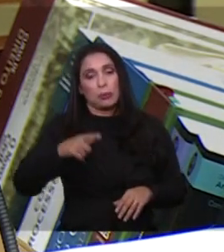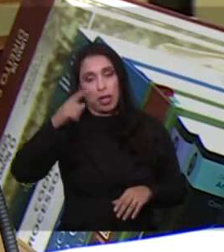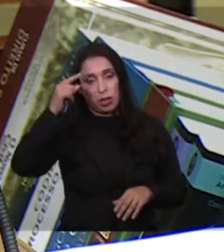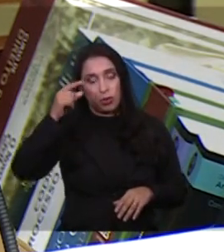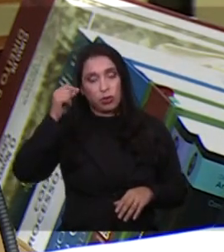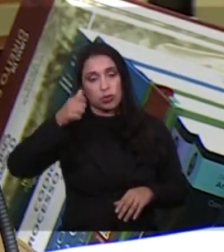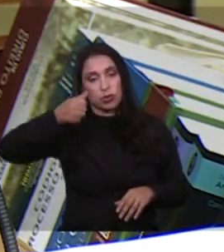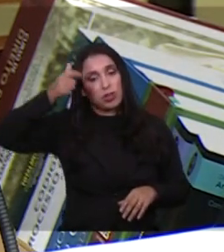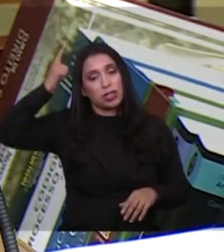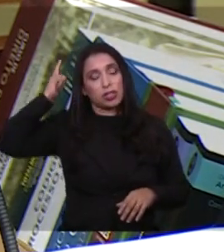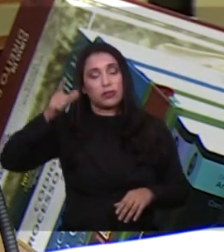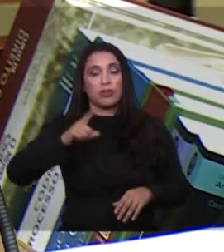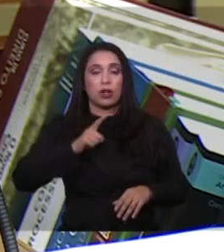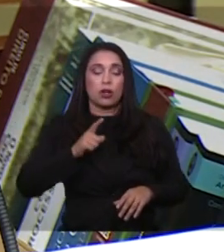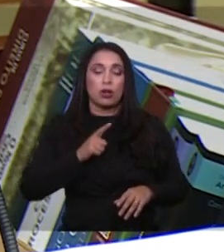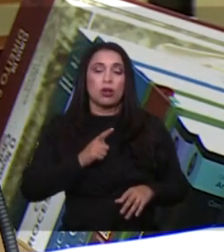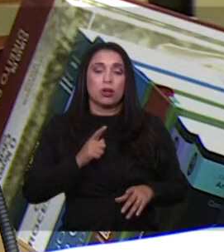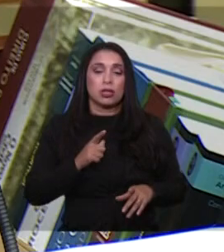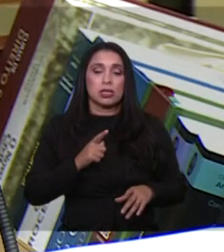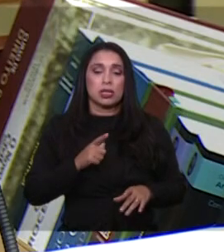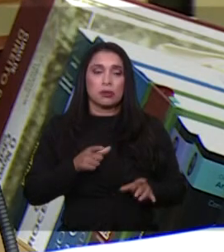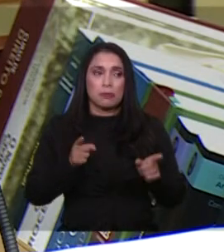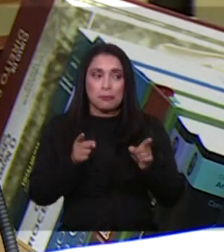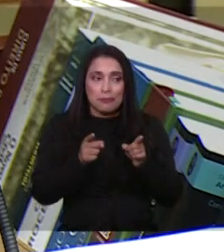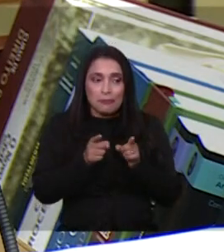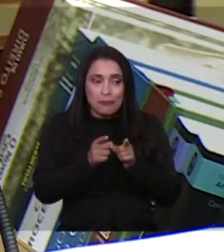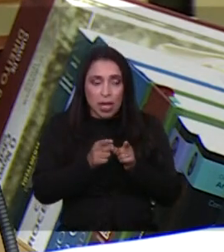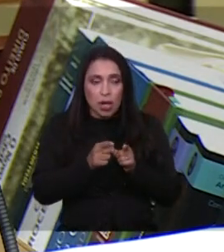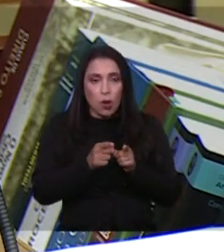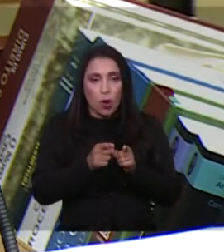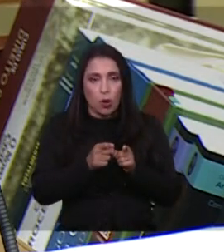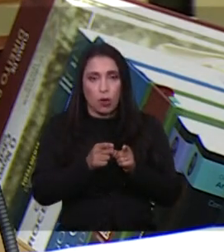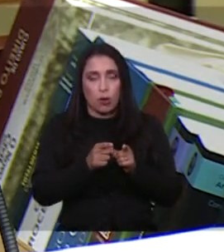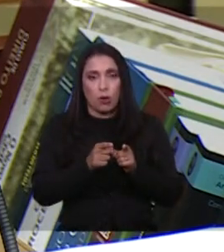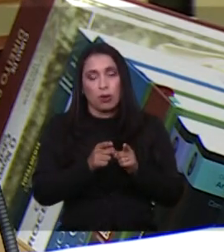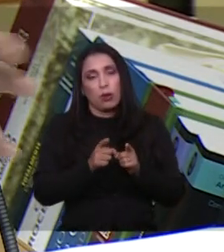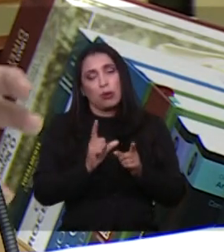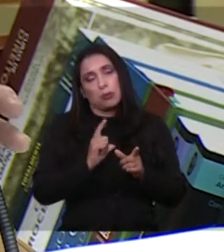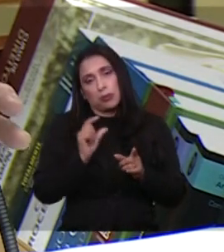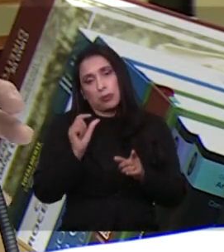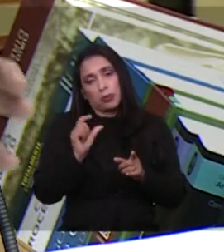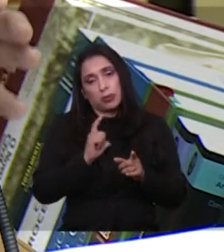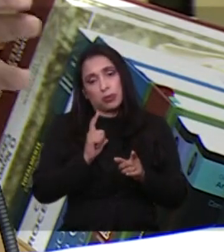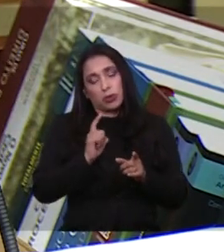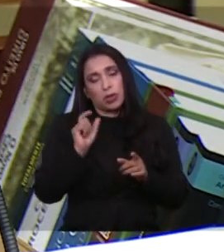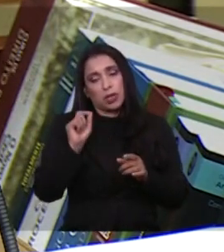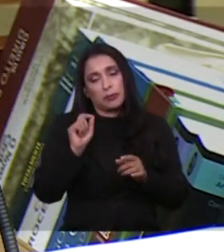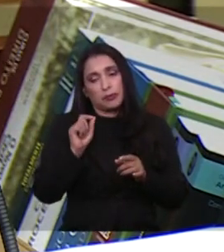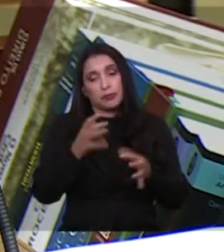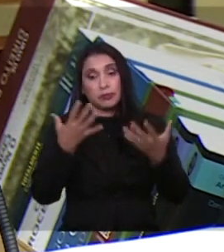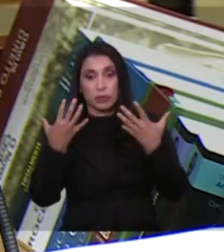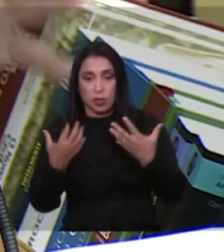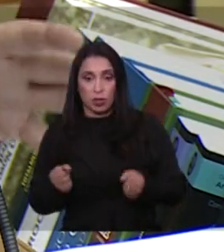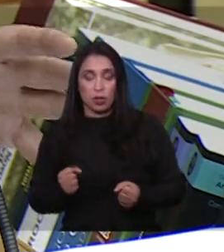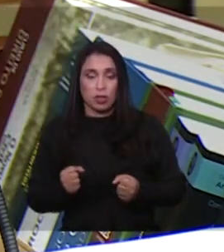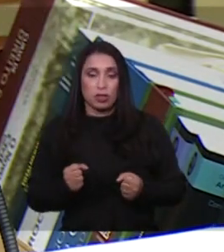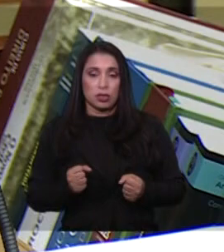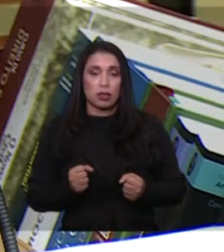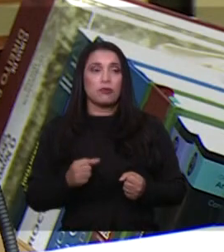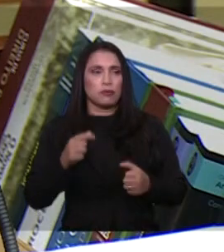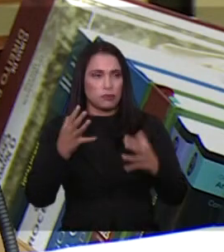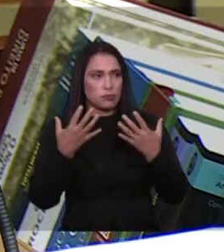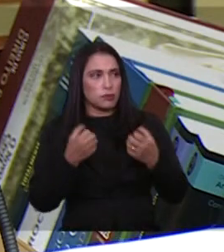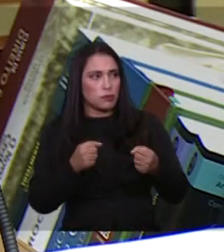a modulação em menor extensão. Ou seja, nós adotávamos, vamos